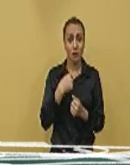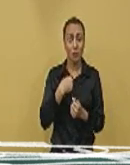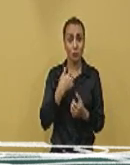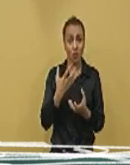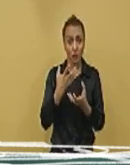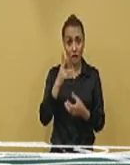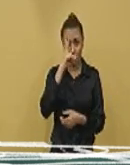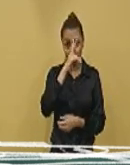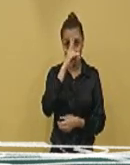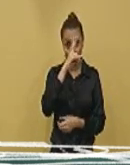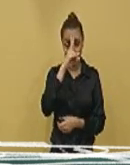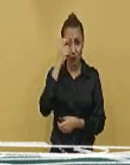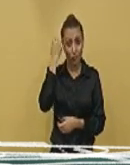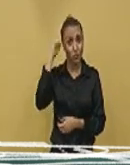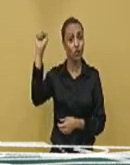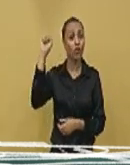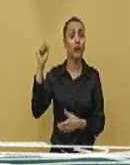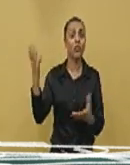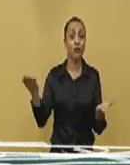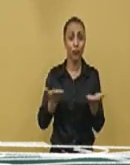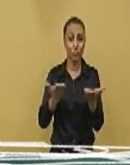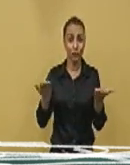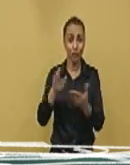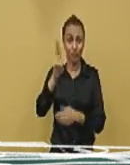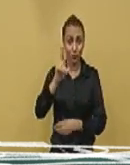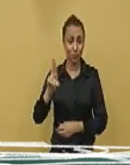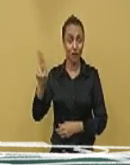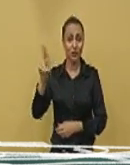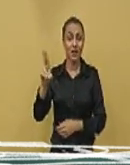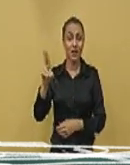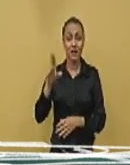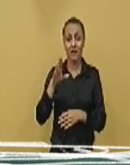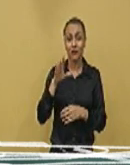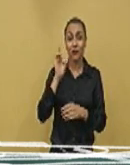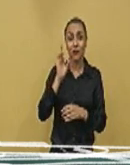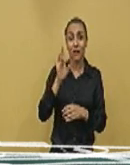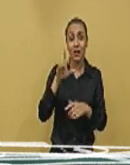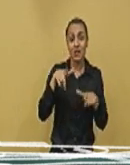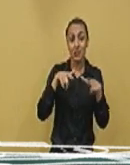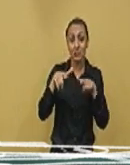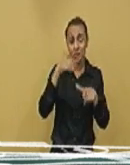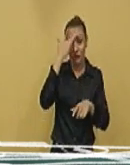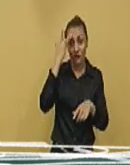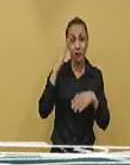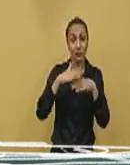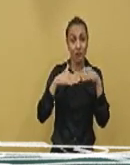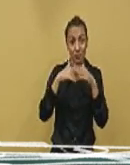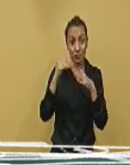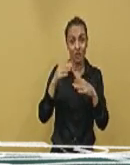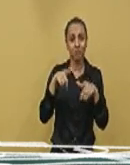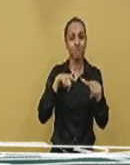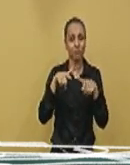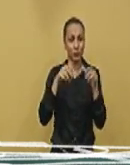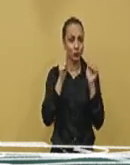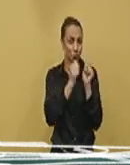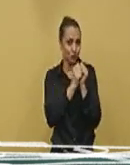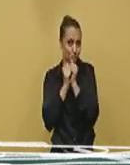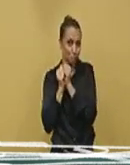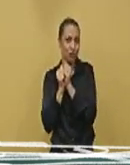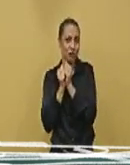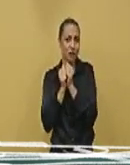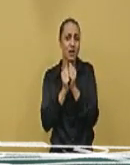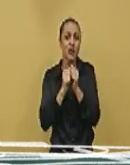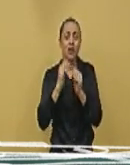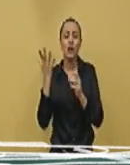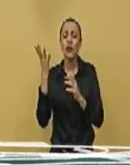nosso sucesso como universidade hoje depende das pessoas que trabalharam comigo. E eles estavam pedindo, professora,